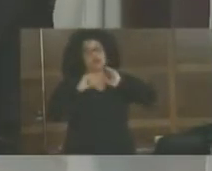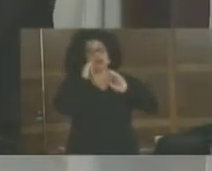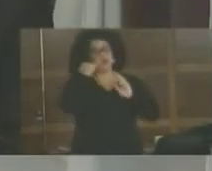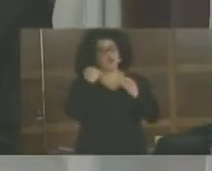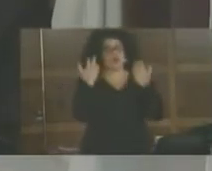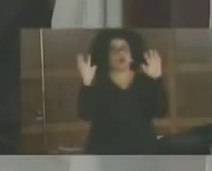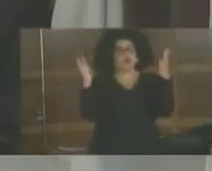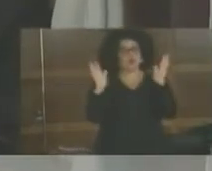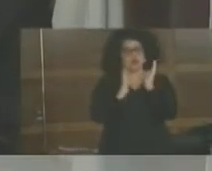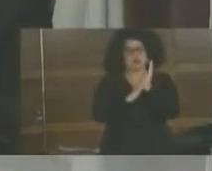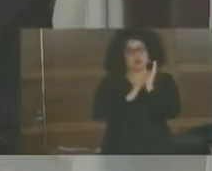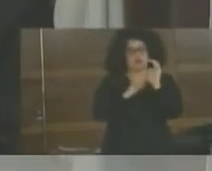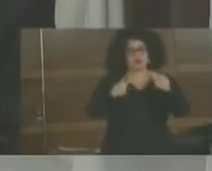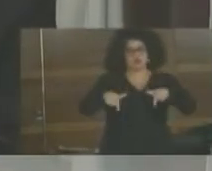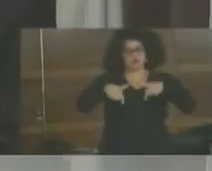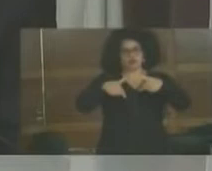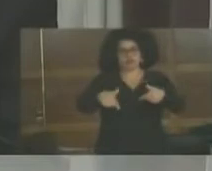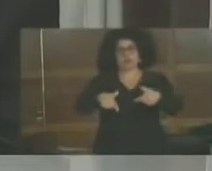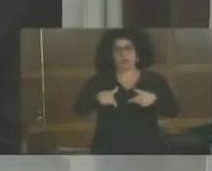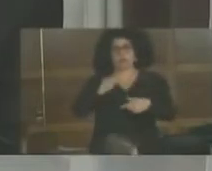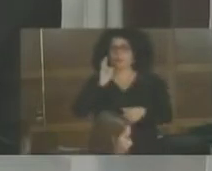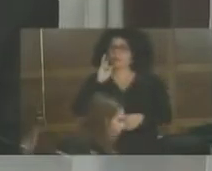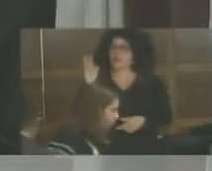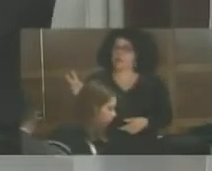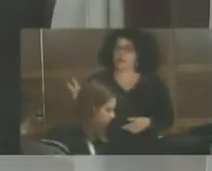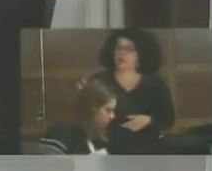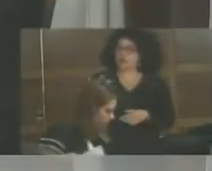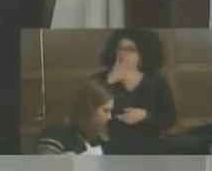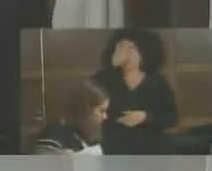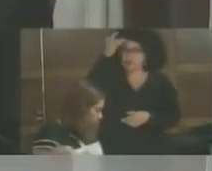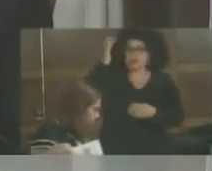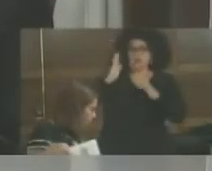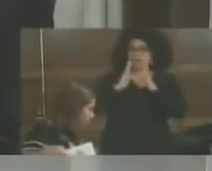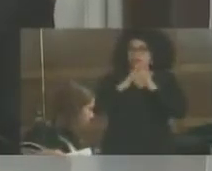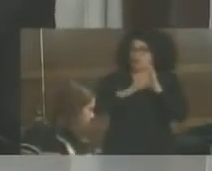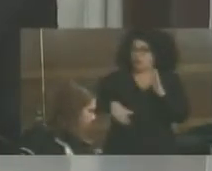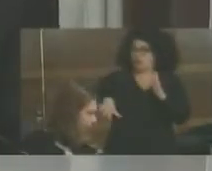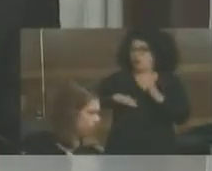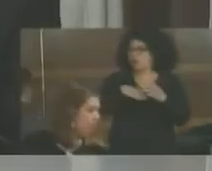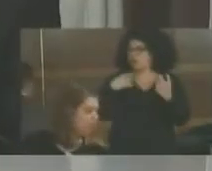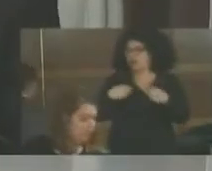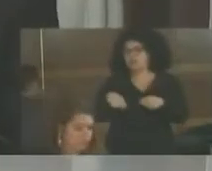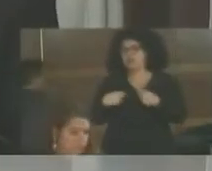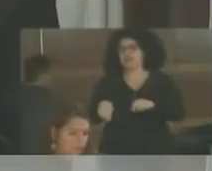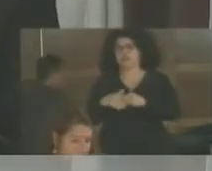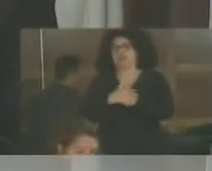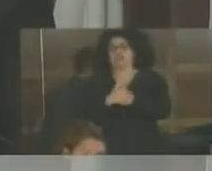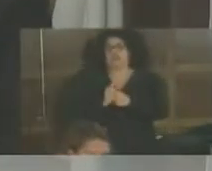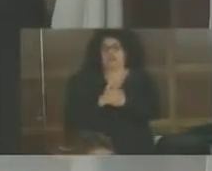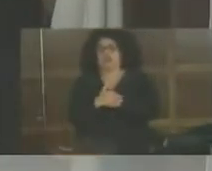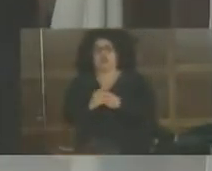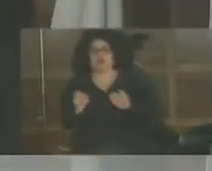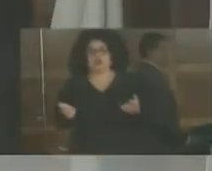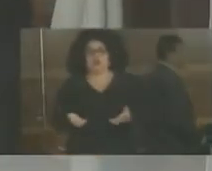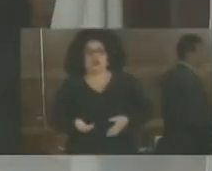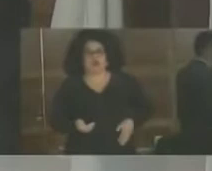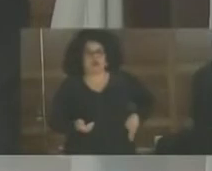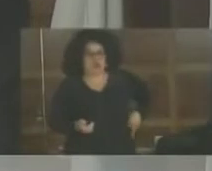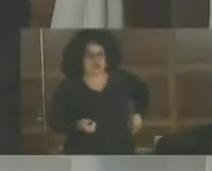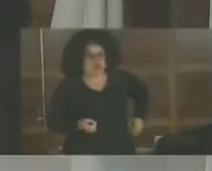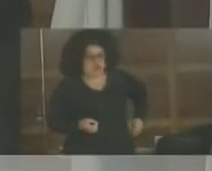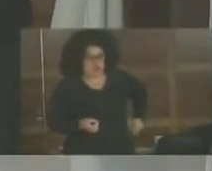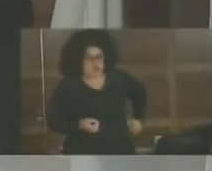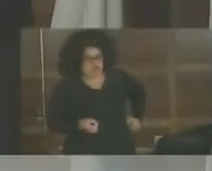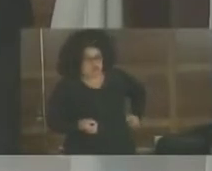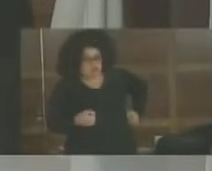sua iniciativa lá de estar olhando com carinho para aquelas pessoas lá que estão tanto precisando, né, desse carinho nesse momento.